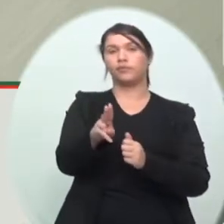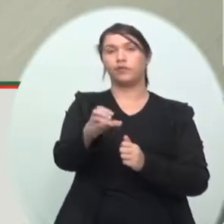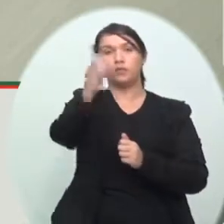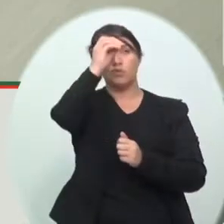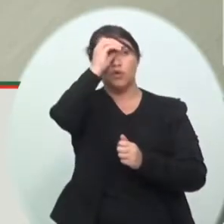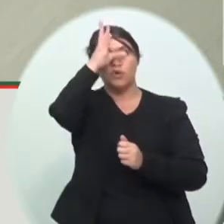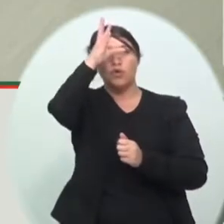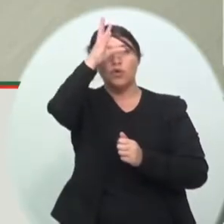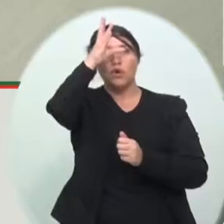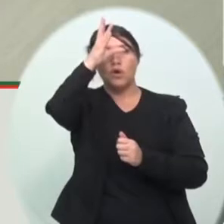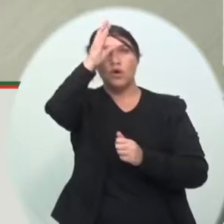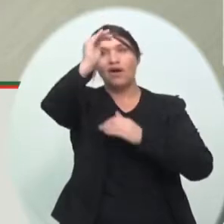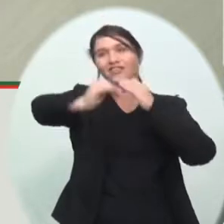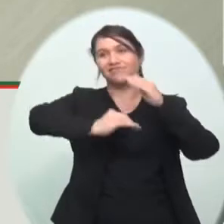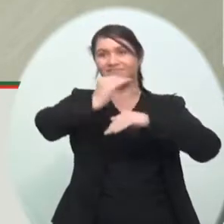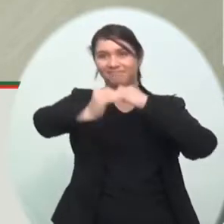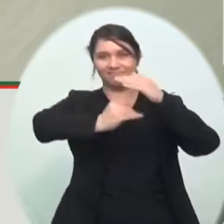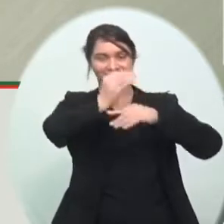conhecimento. Nós,